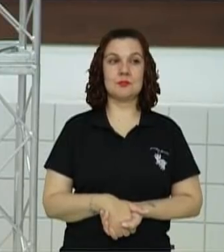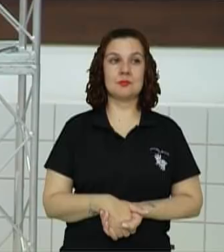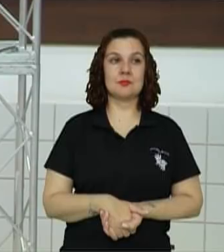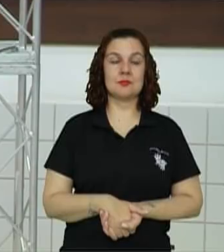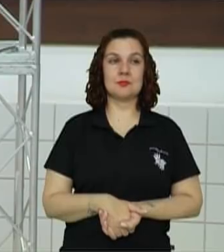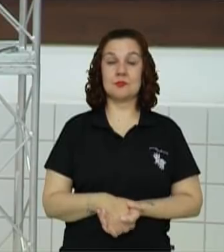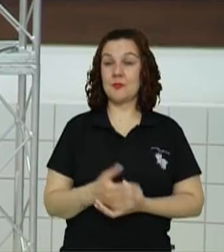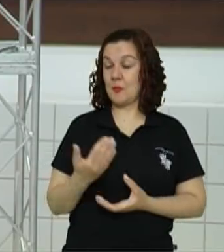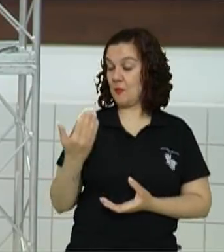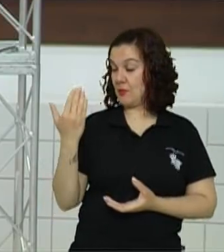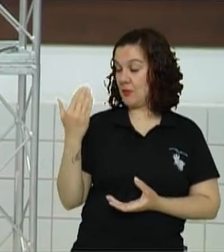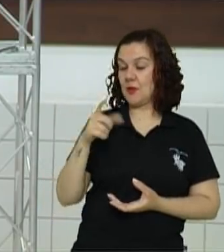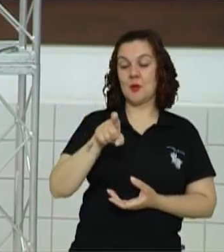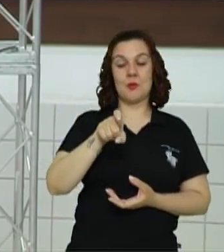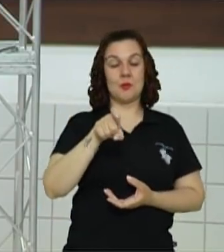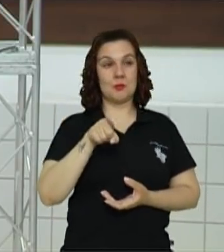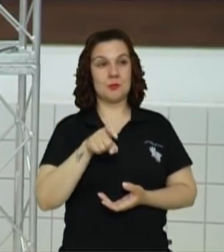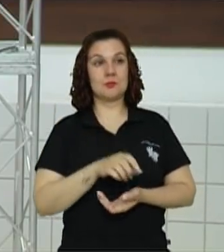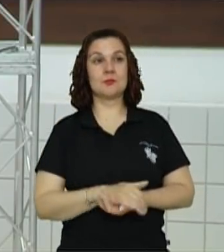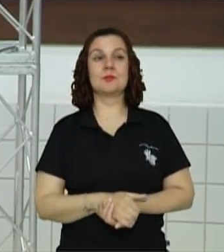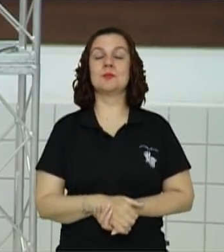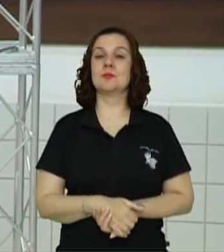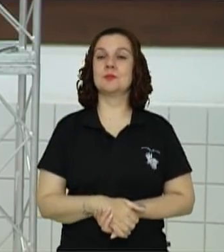E aí o meu x